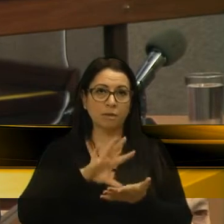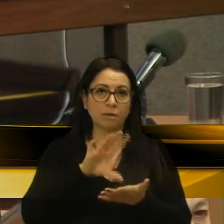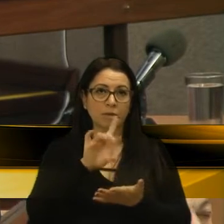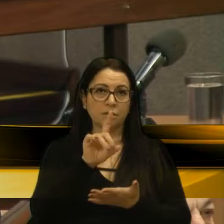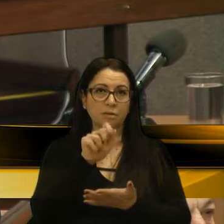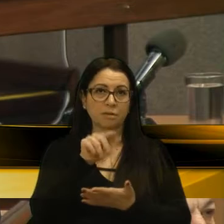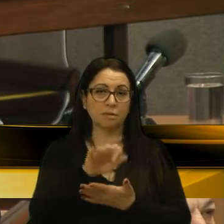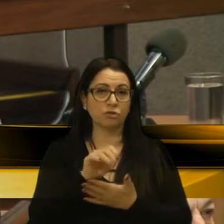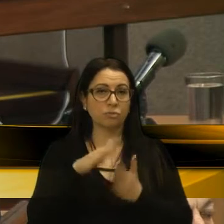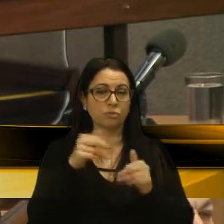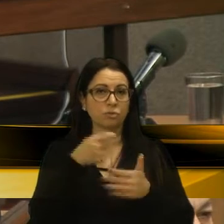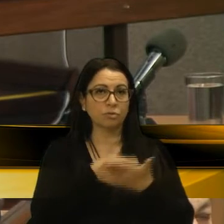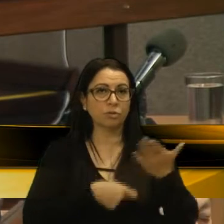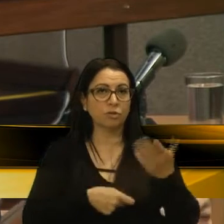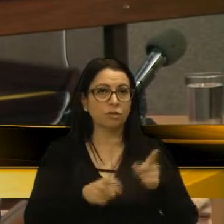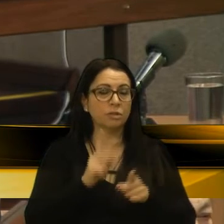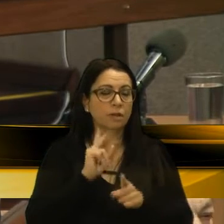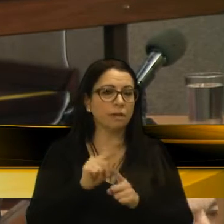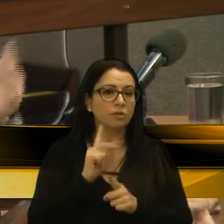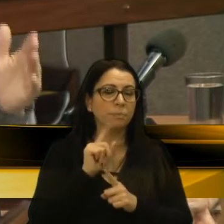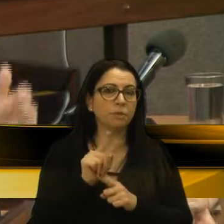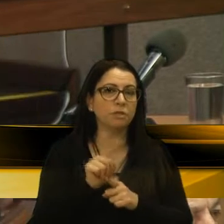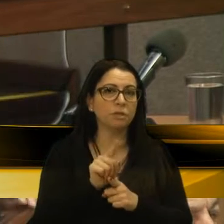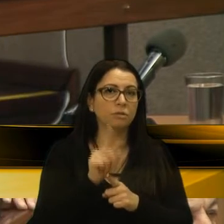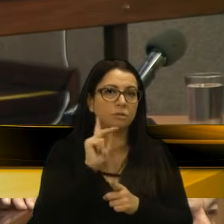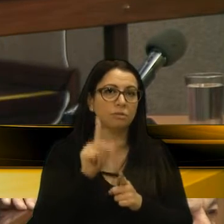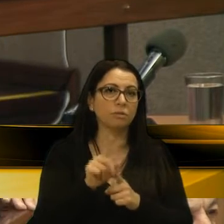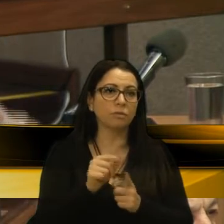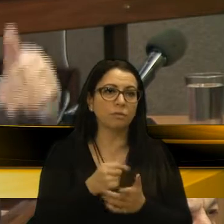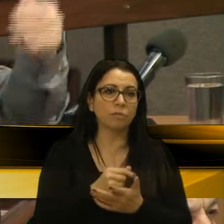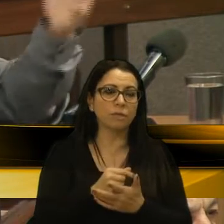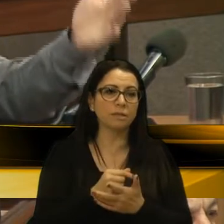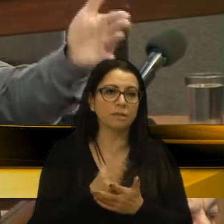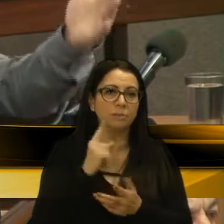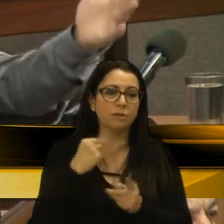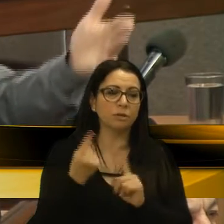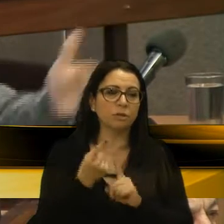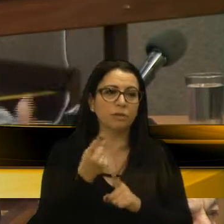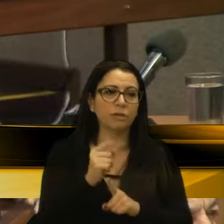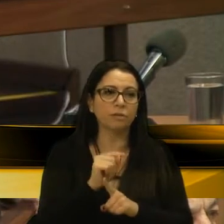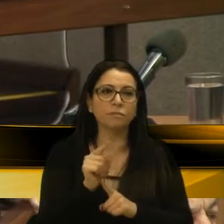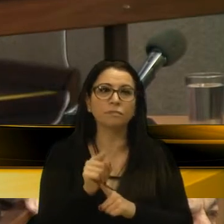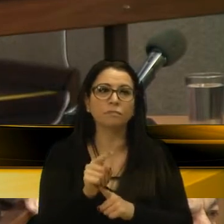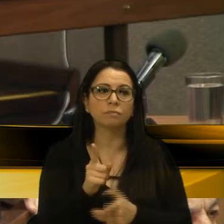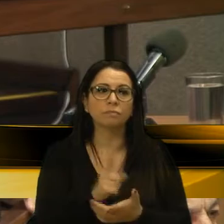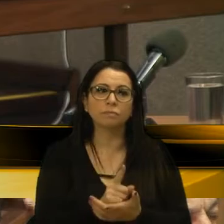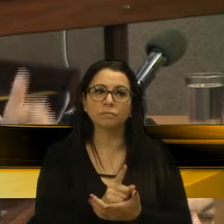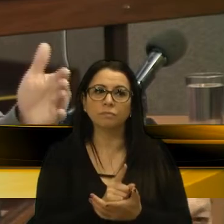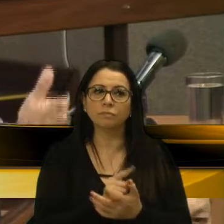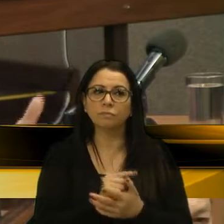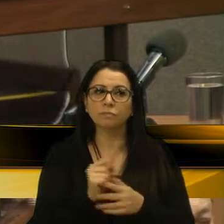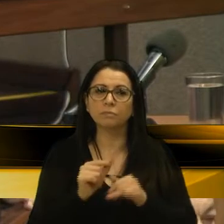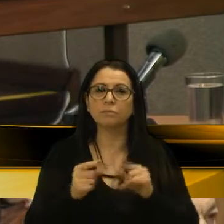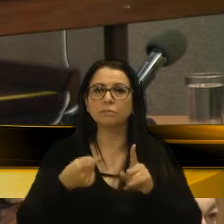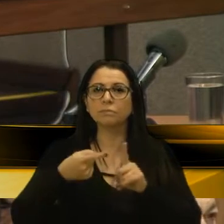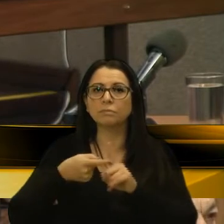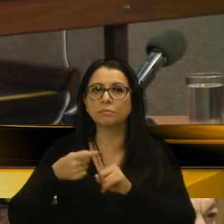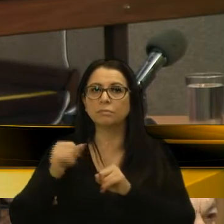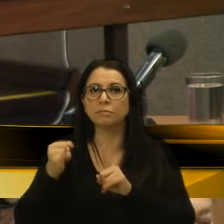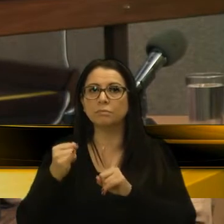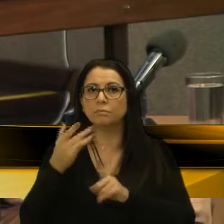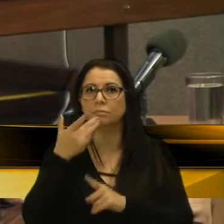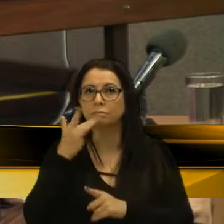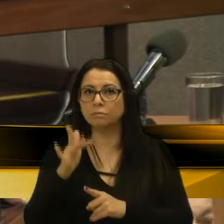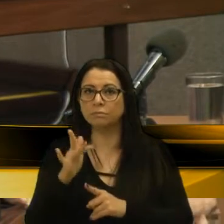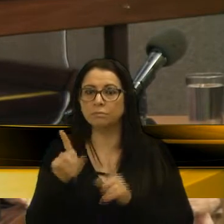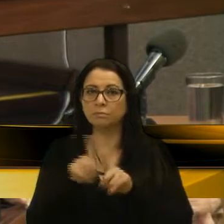autorização. Sabe, vereadora, eu e a senhora temos projetos em comum, inclusive em conjunto, a questão do Janeiro Branco, que é a